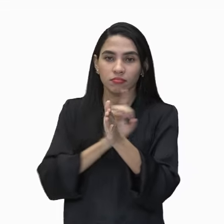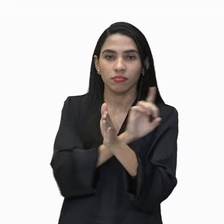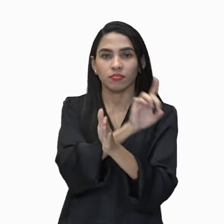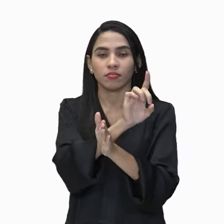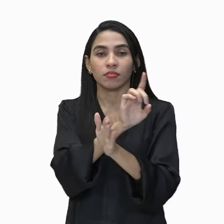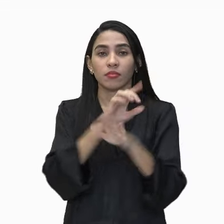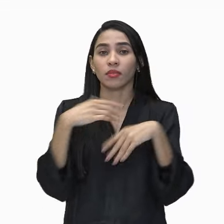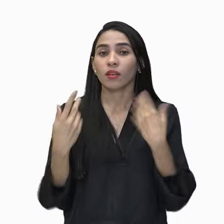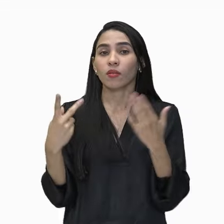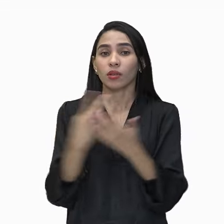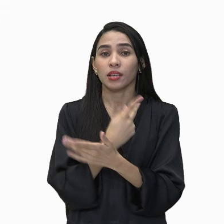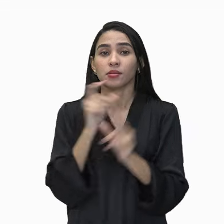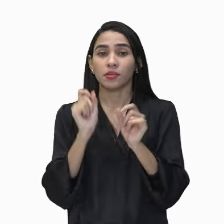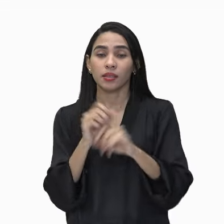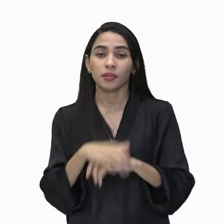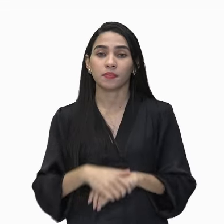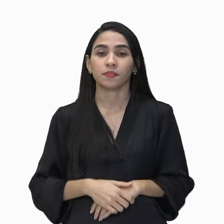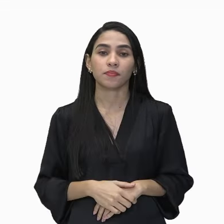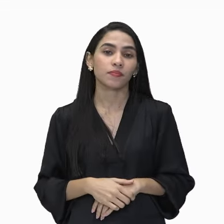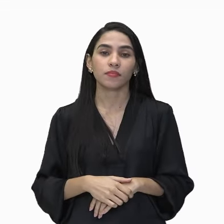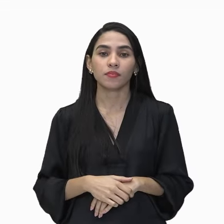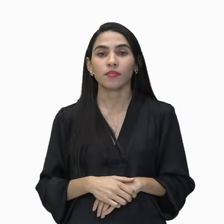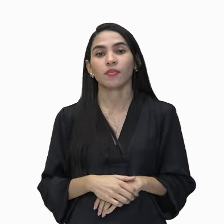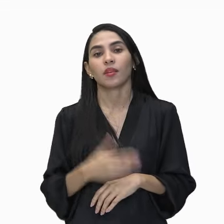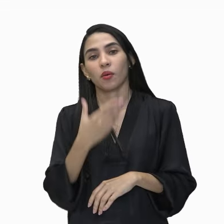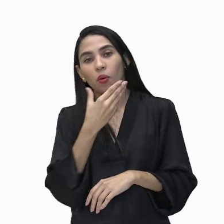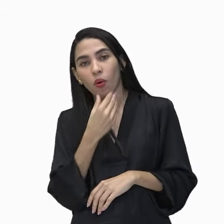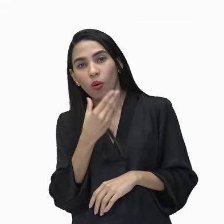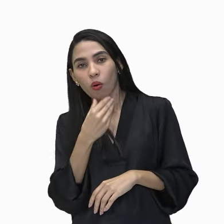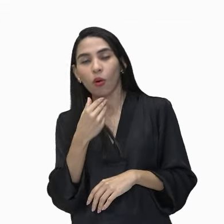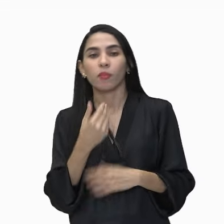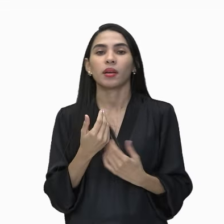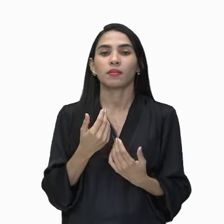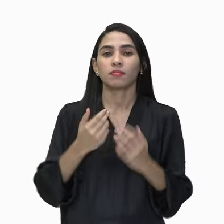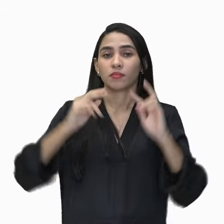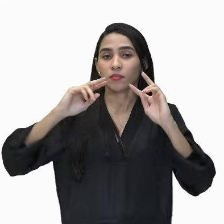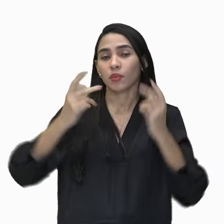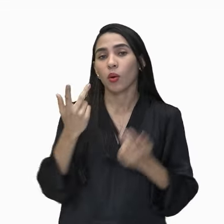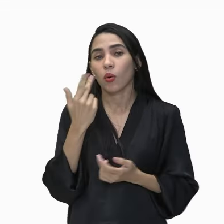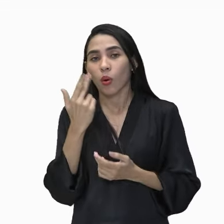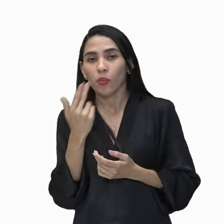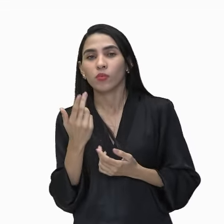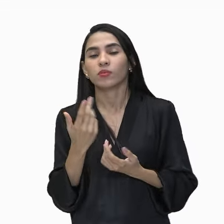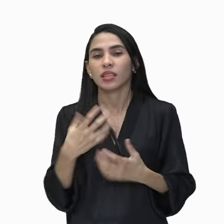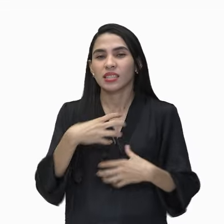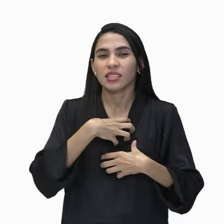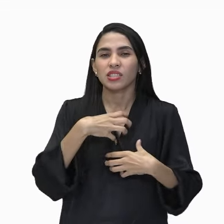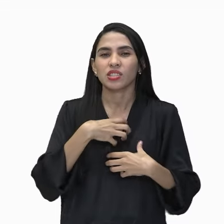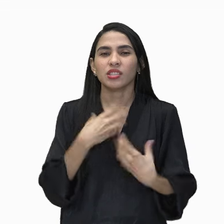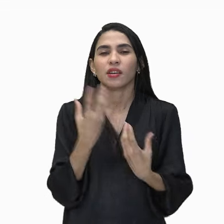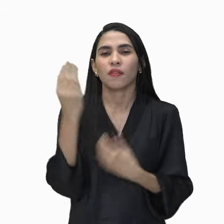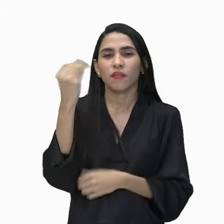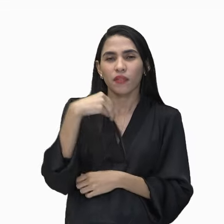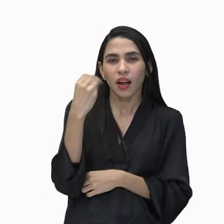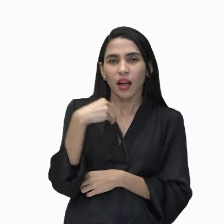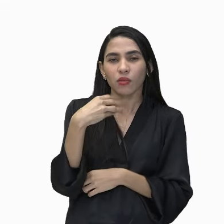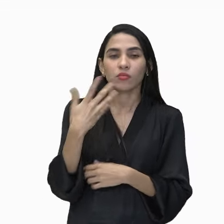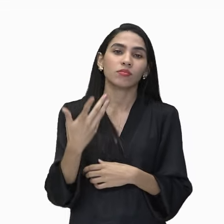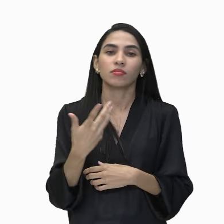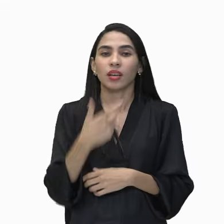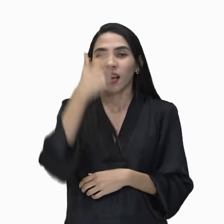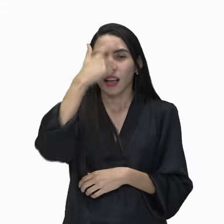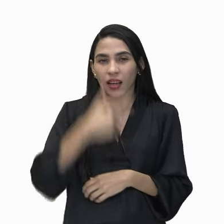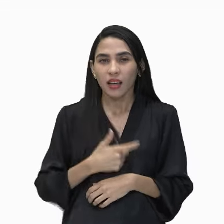o que acontece? Aquele homem comum vai ser o quê? Derrotado. Ele se torna, esse